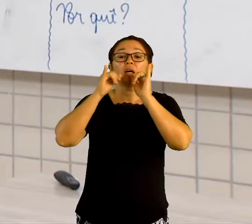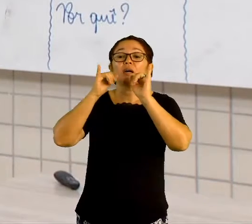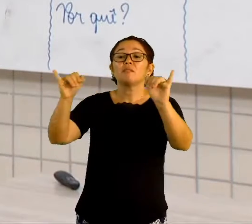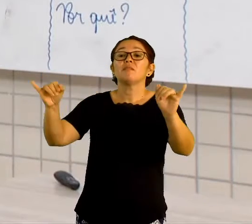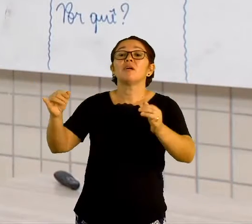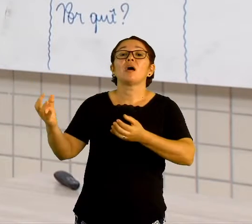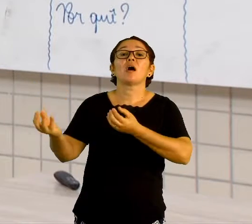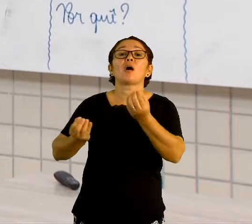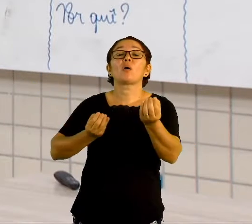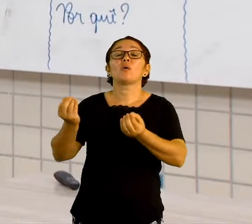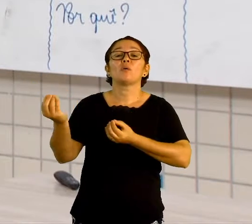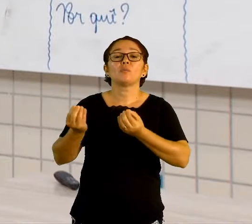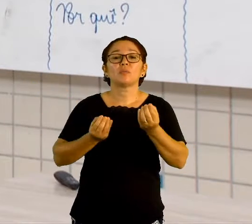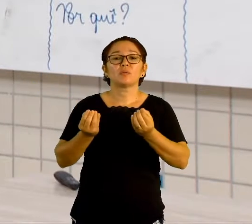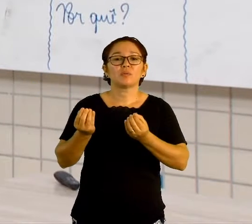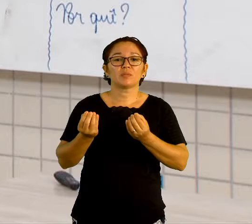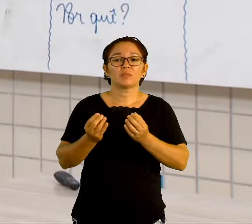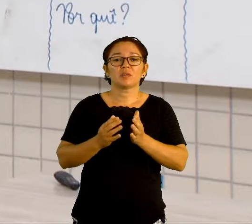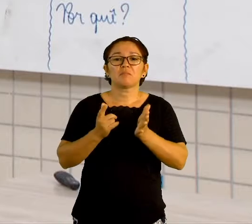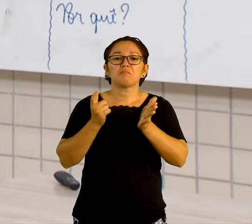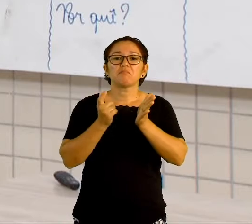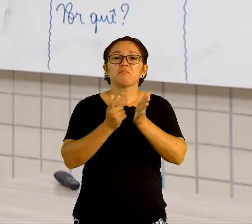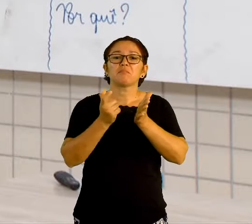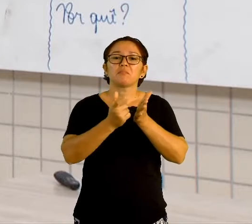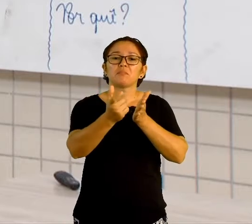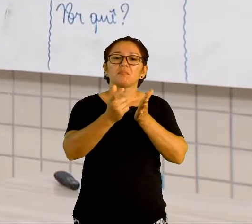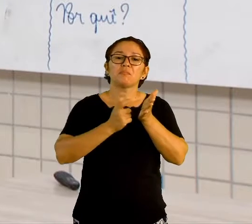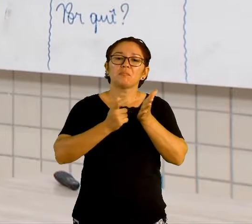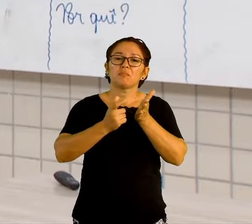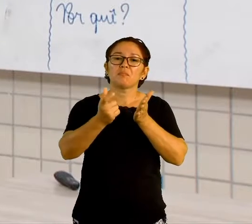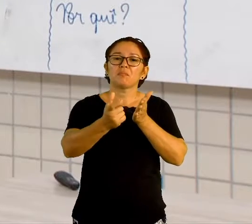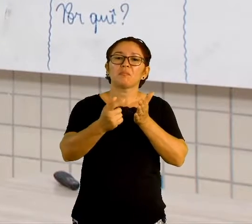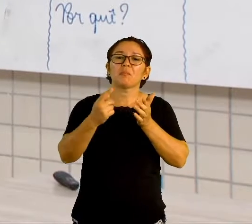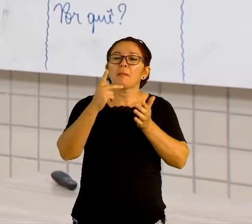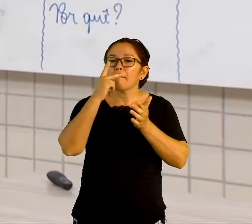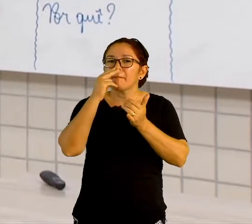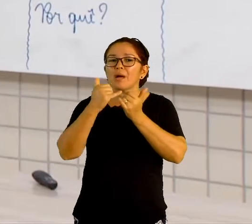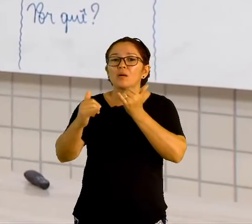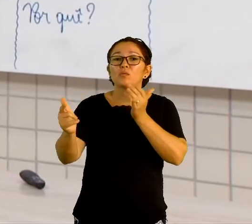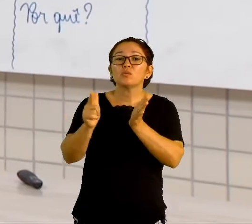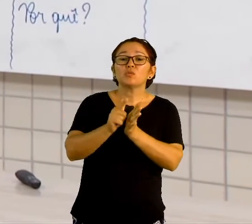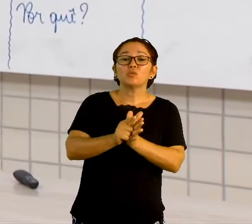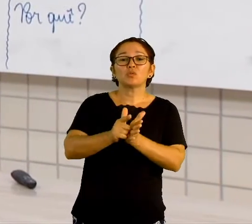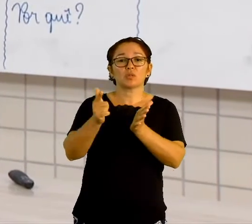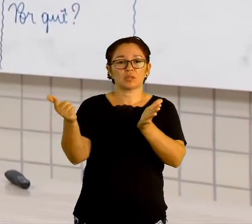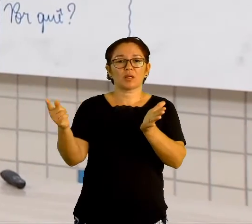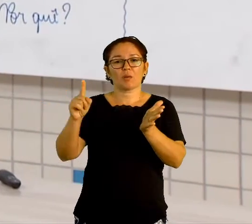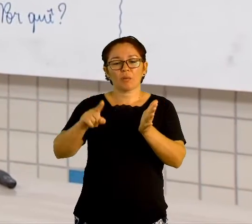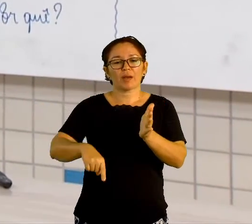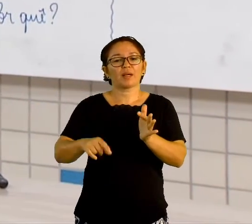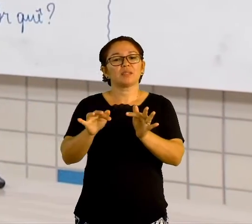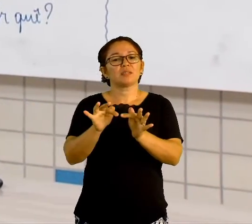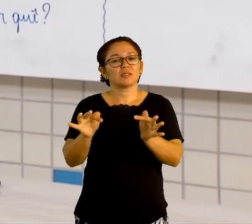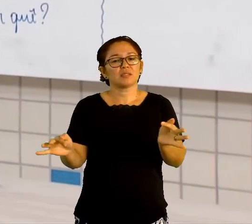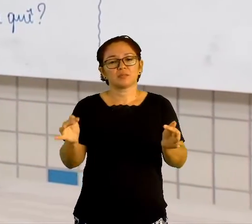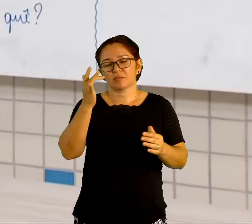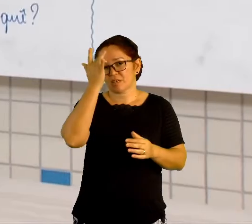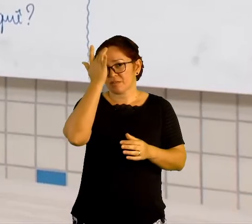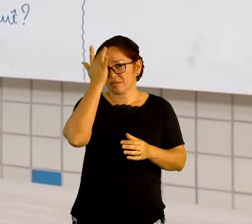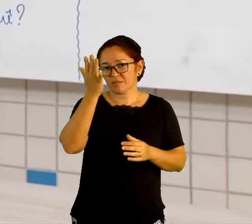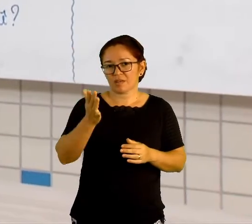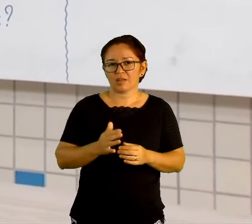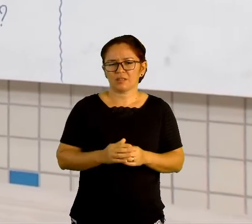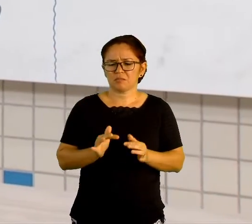de uma linguagem, como eu falei, a linguagem jornalística, ela é uma linguagem simples. Como assim, professor? Uma